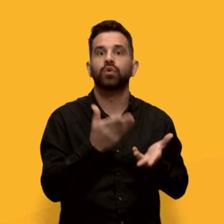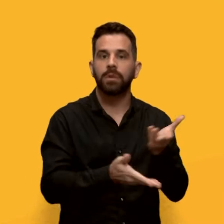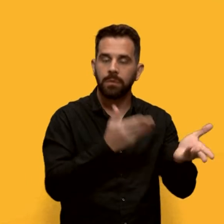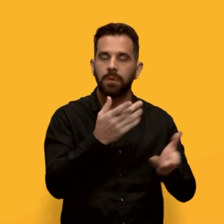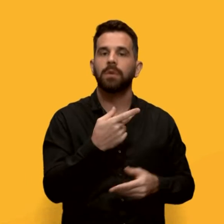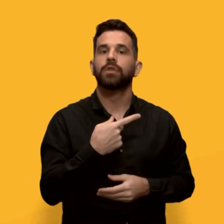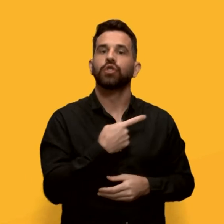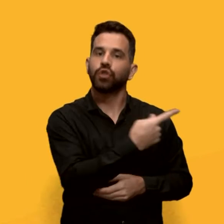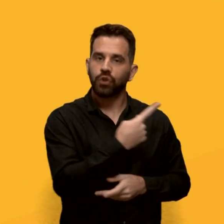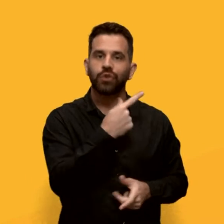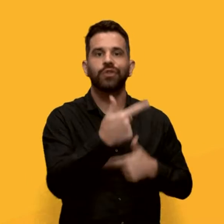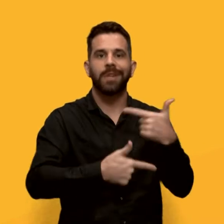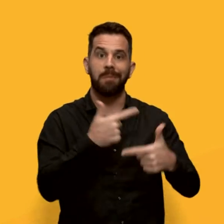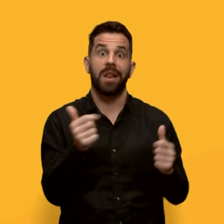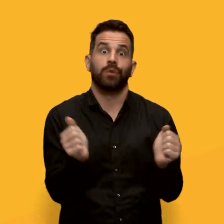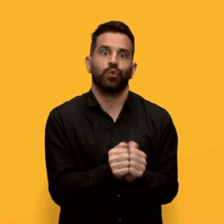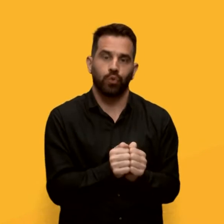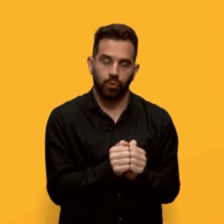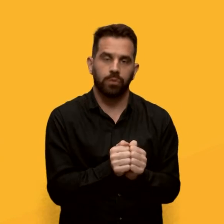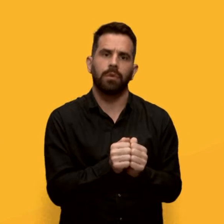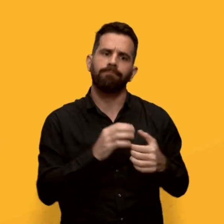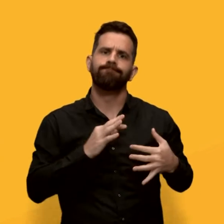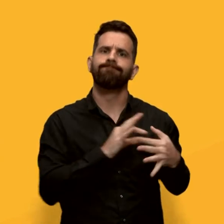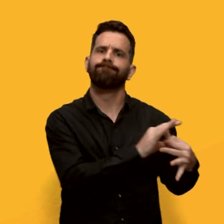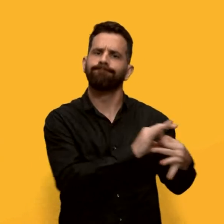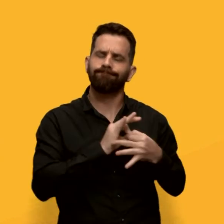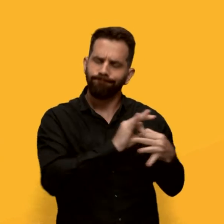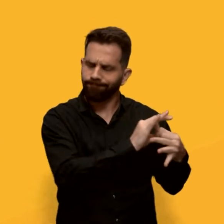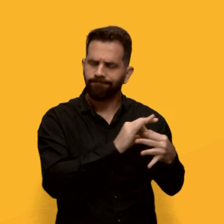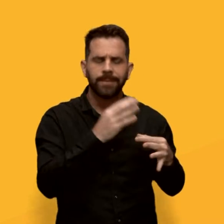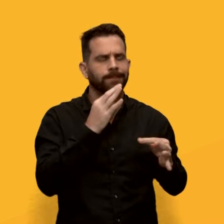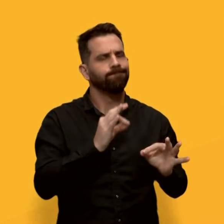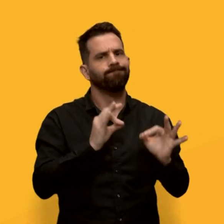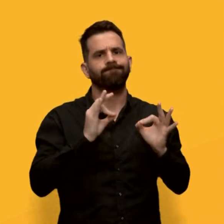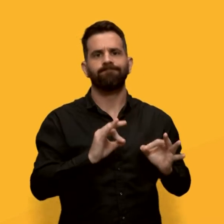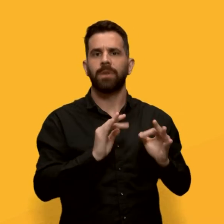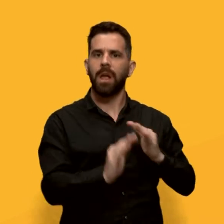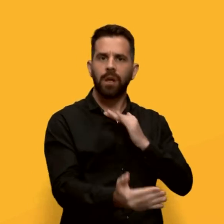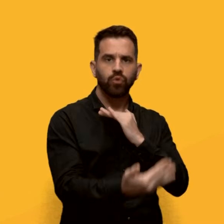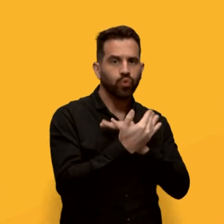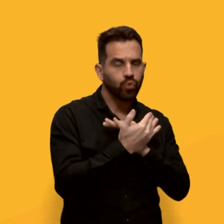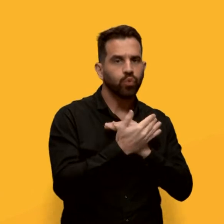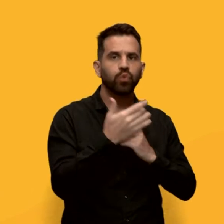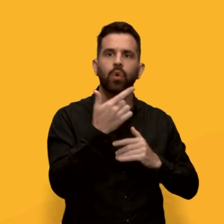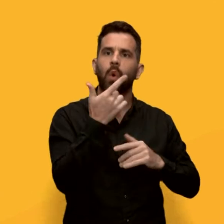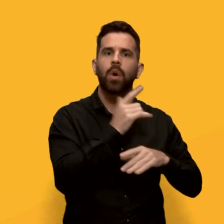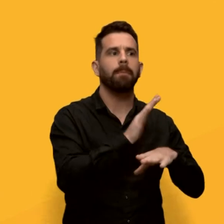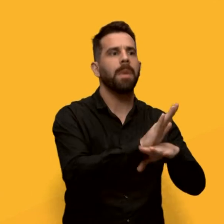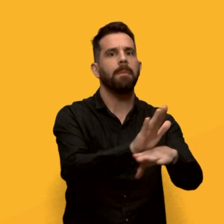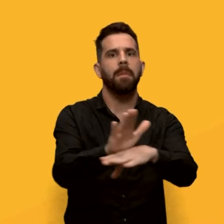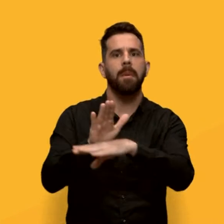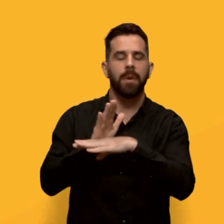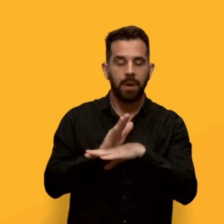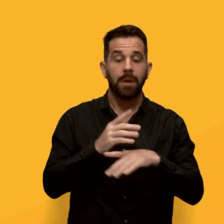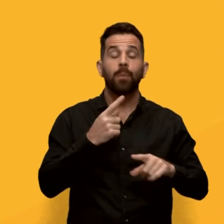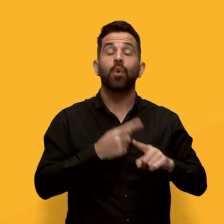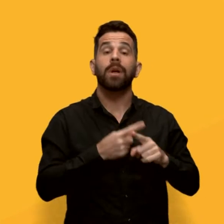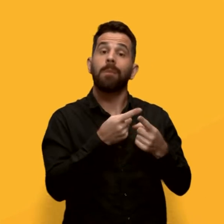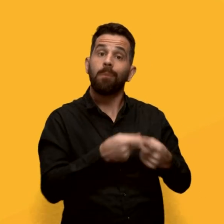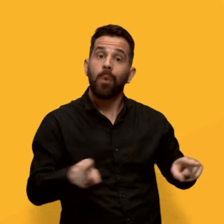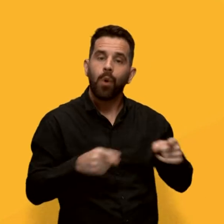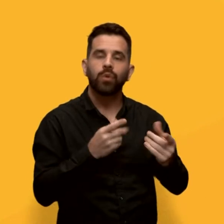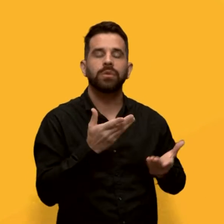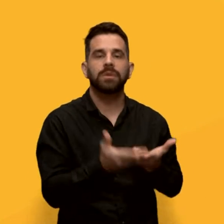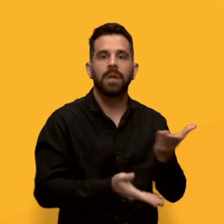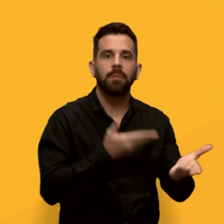conjunto lá. Então, essa união, ela foi muito salutar na produção musical ali, porque a musicoterapia, ela